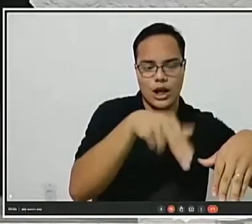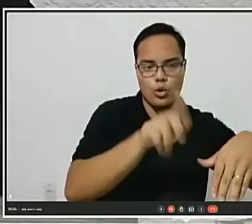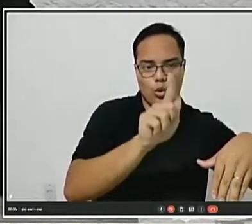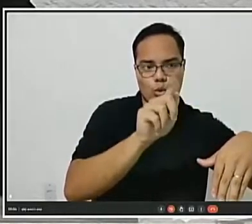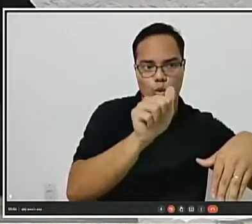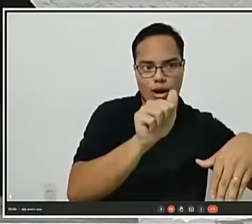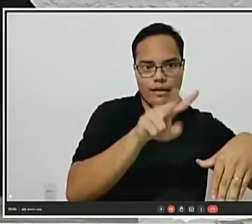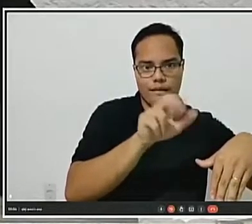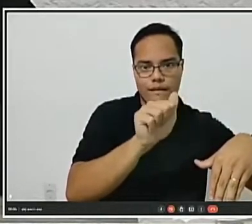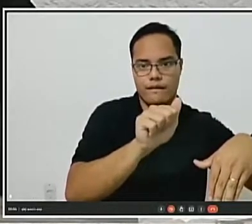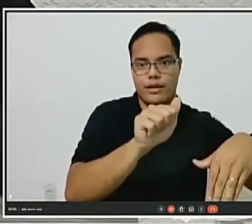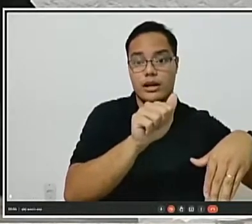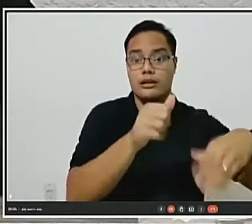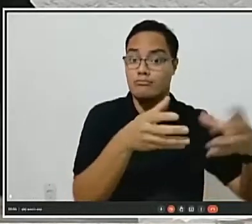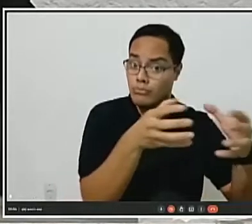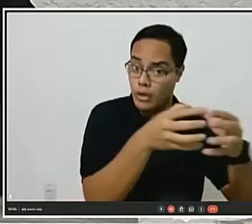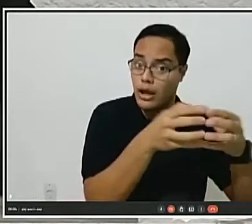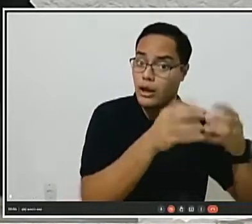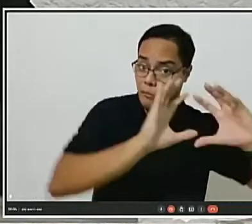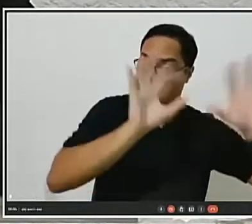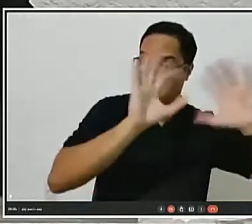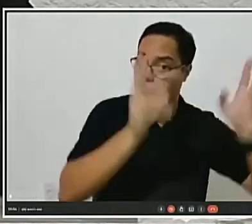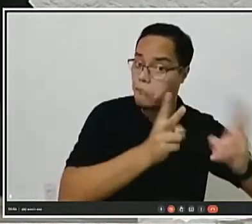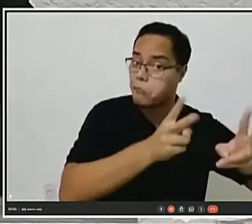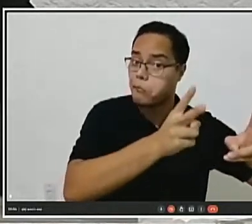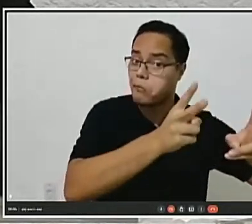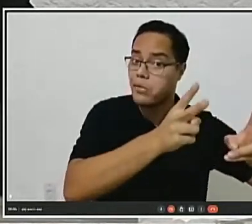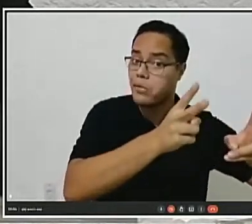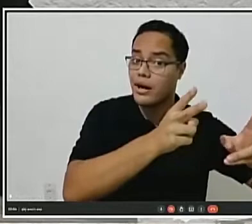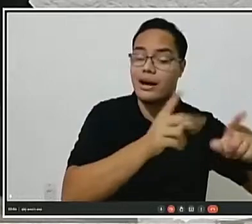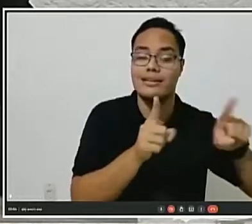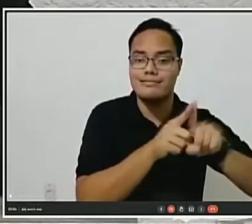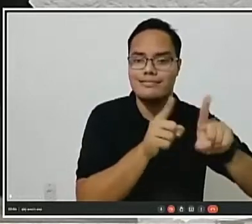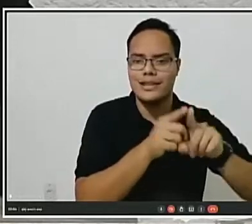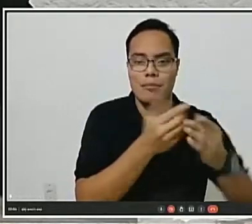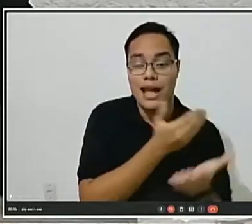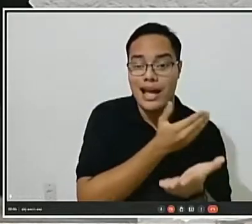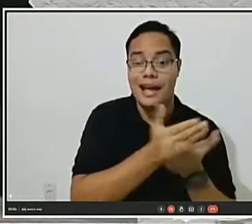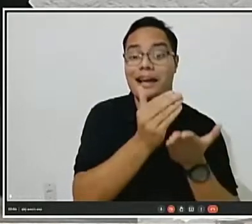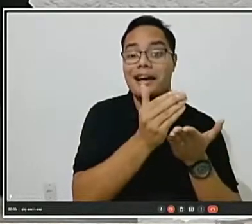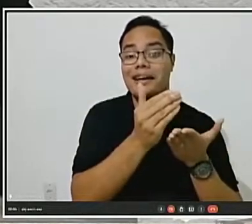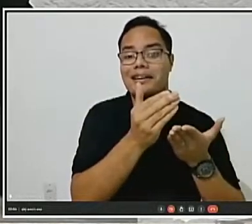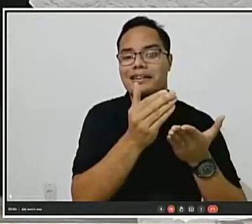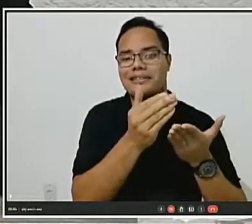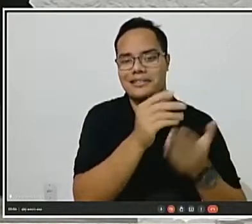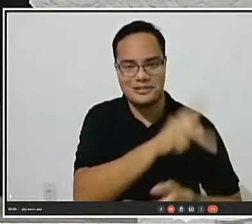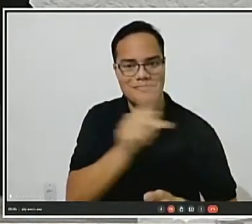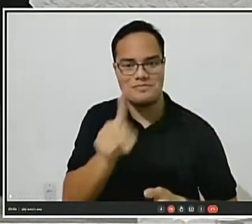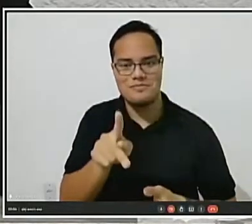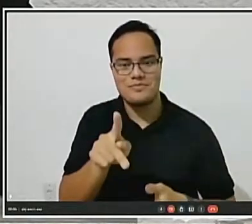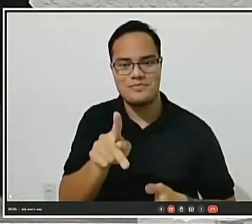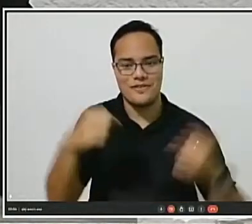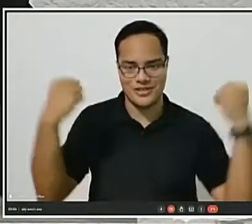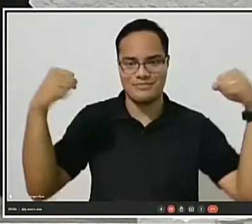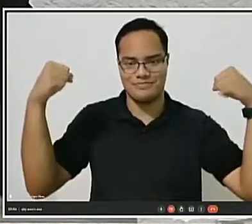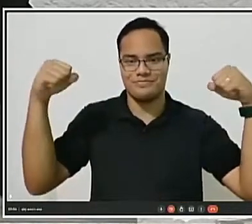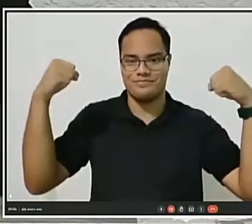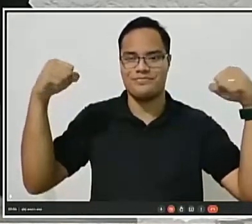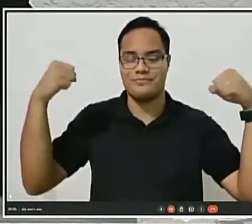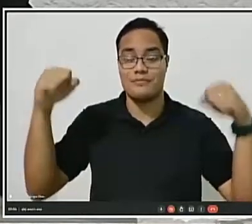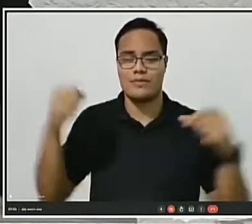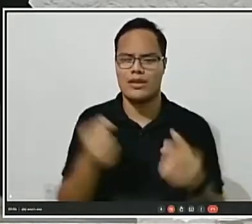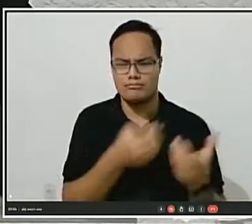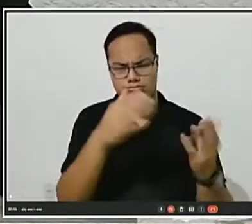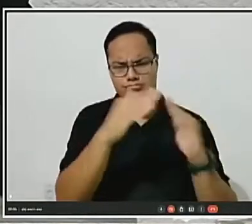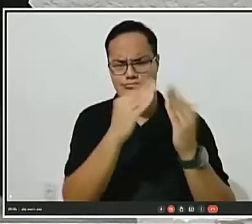também quando iniciou sua profissão, atuando como professor de Educação Física em diversos colégios da